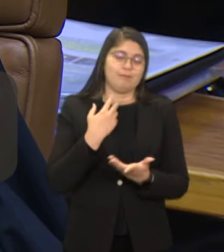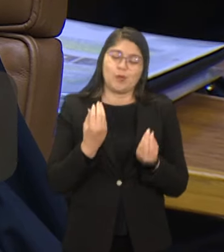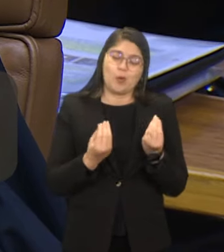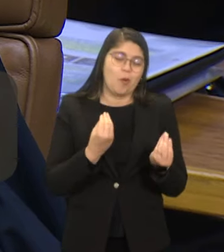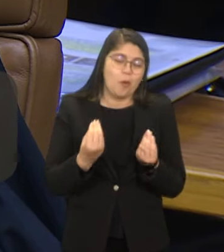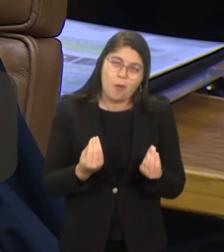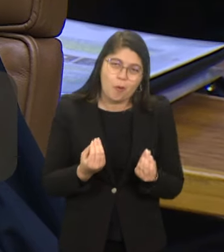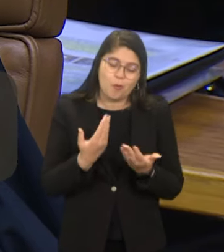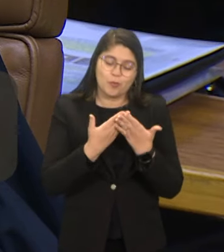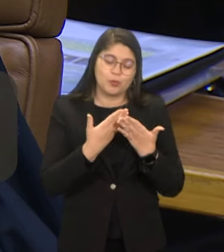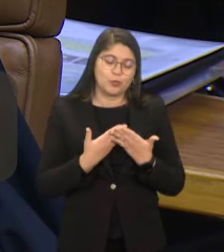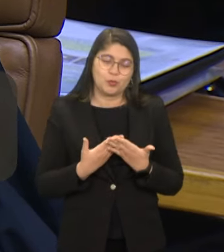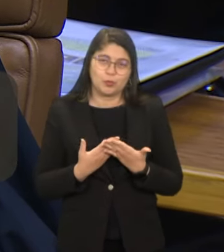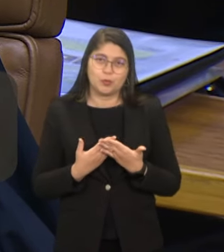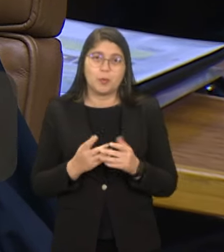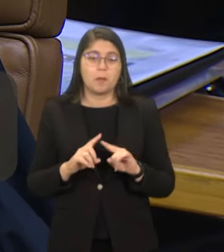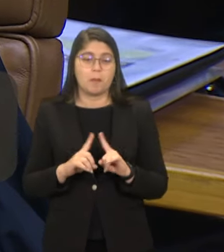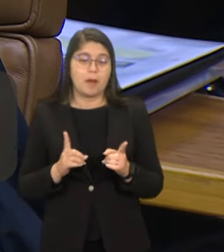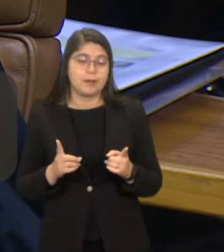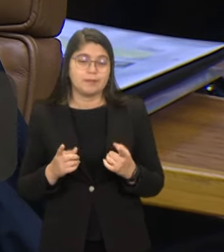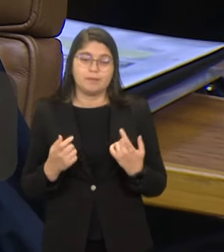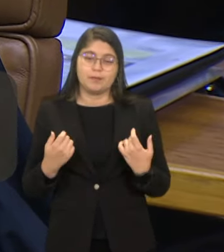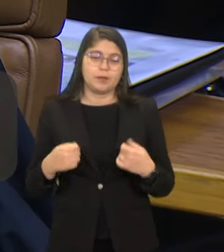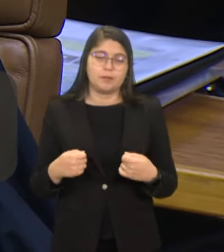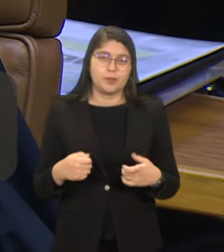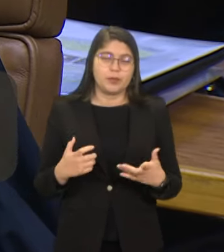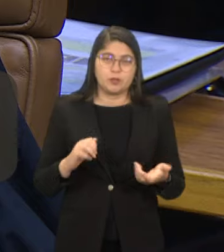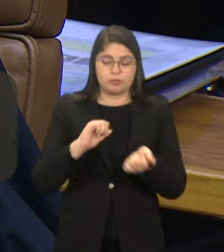esse estudo e tivemos que, de fato,